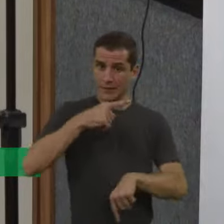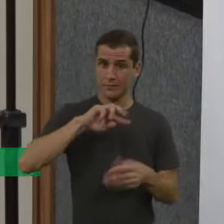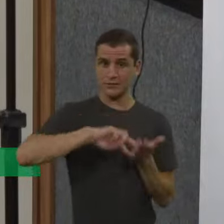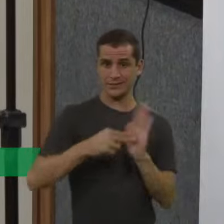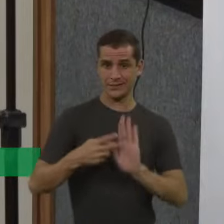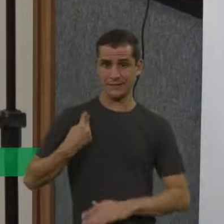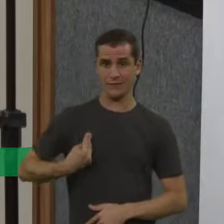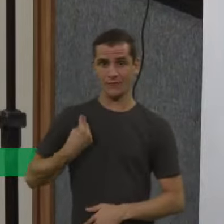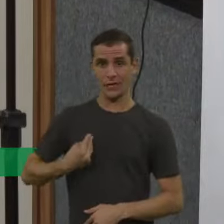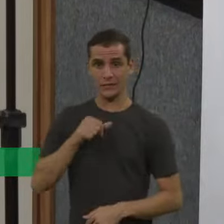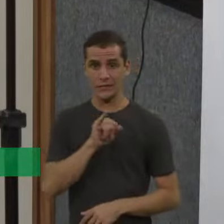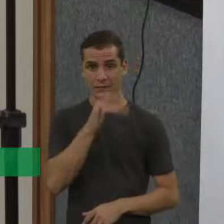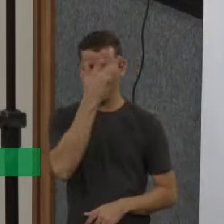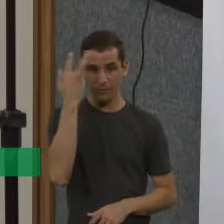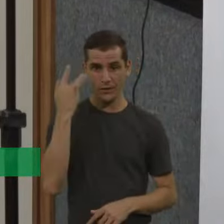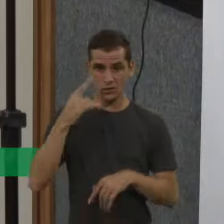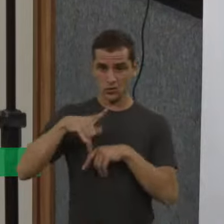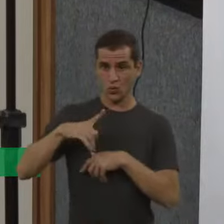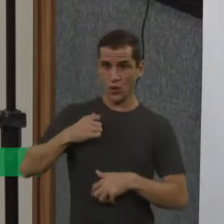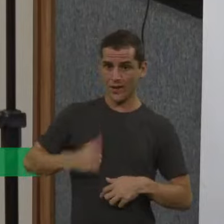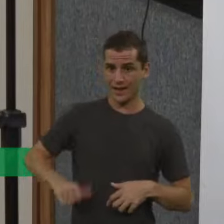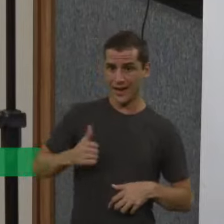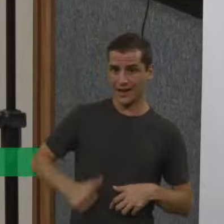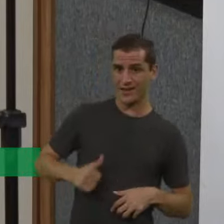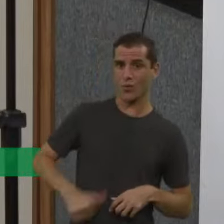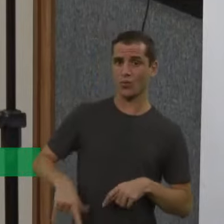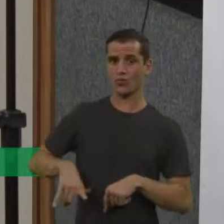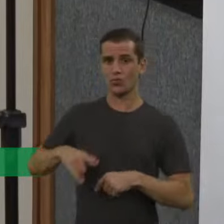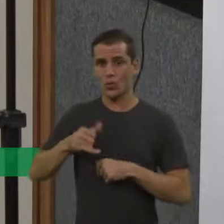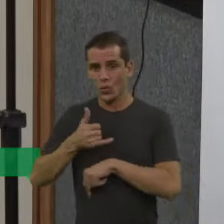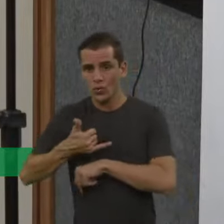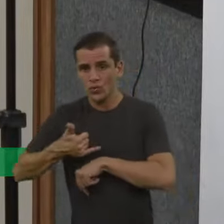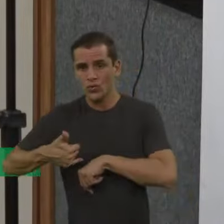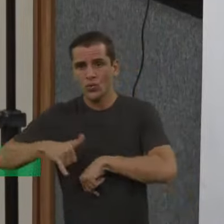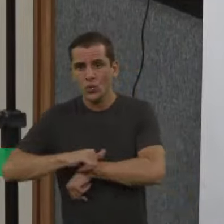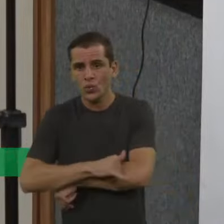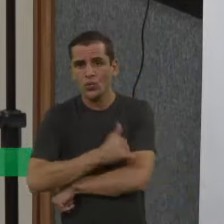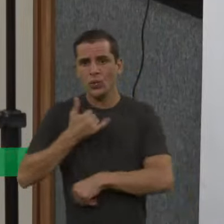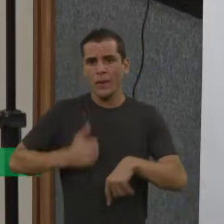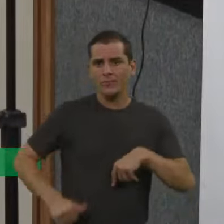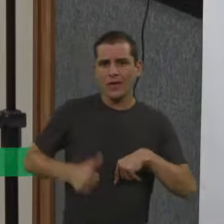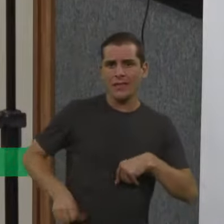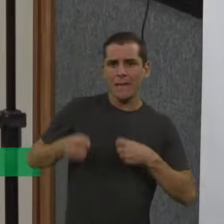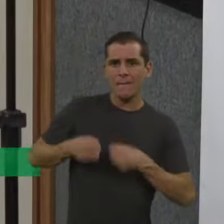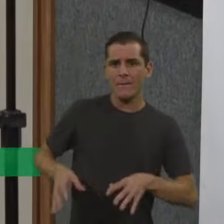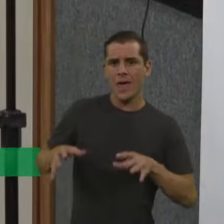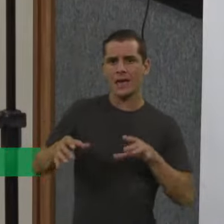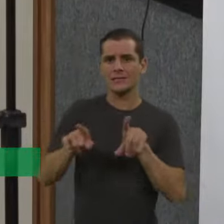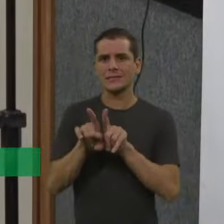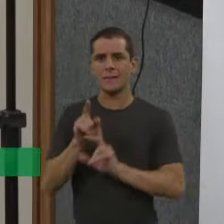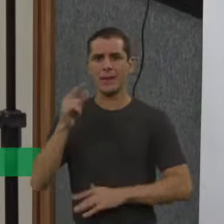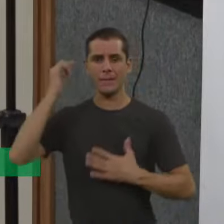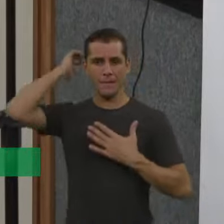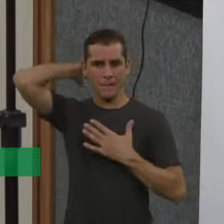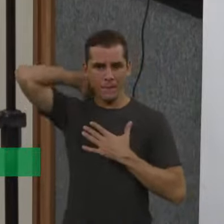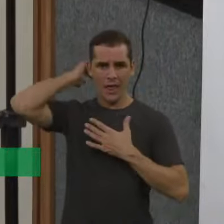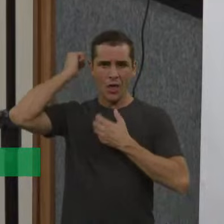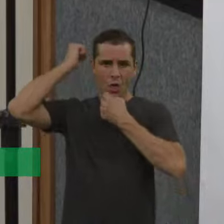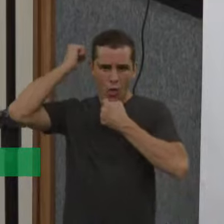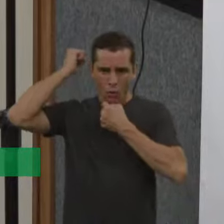pessoas perdendo gordura nas fezes, com tosse, com pneumonia de repetição, é muito facilmente internada com